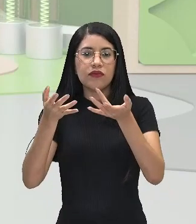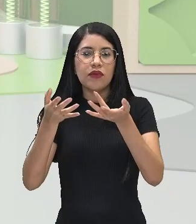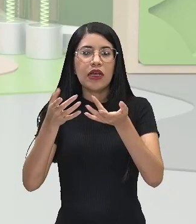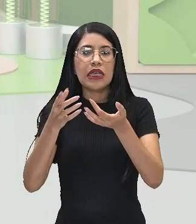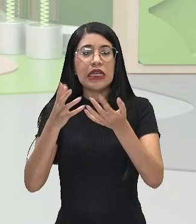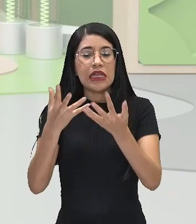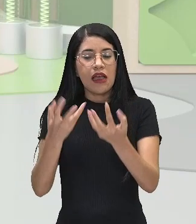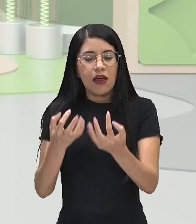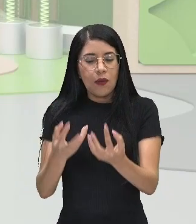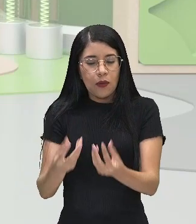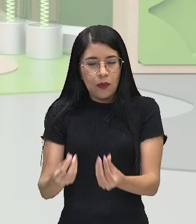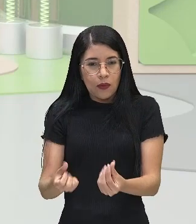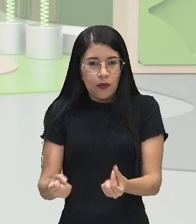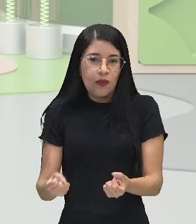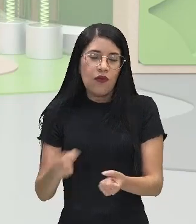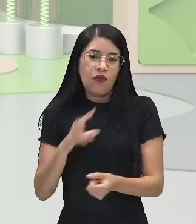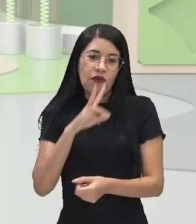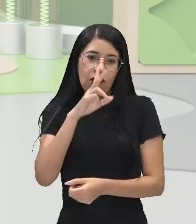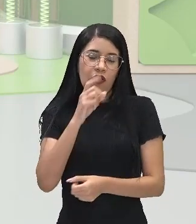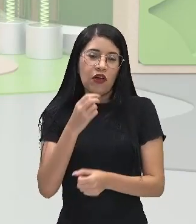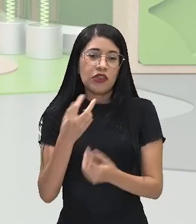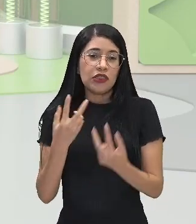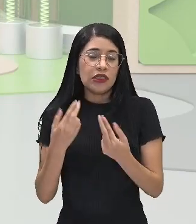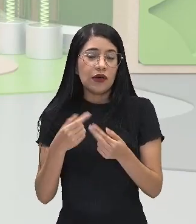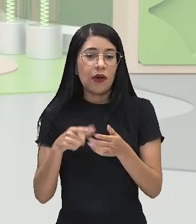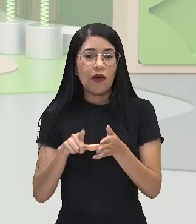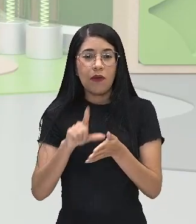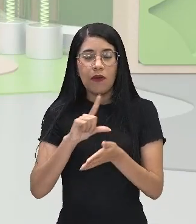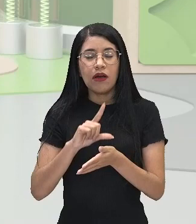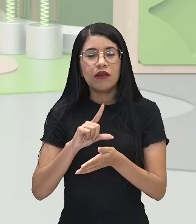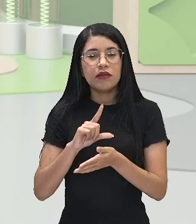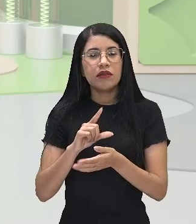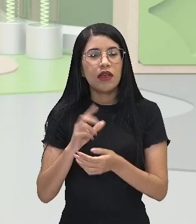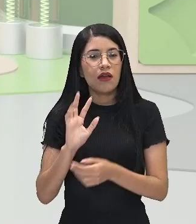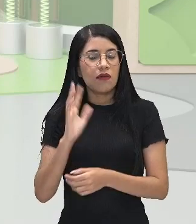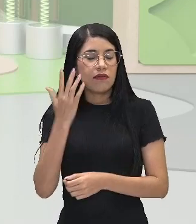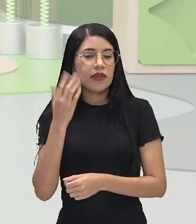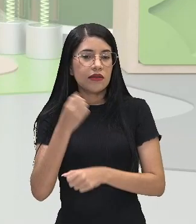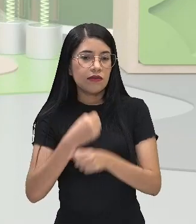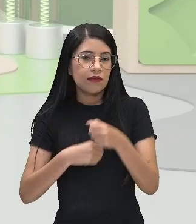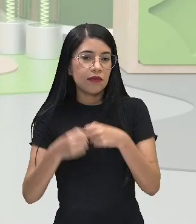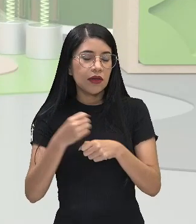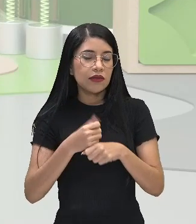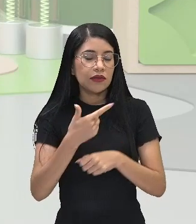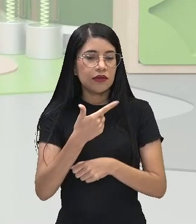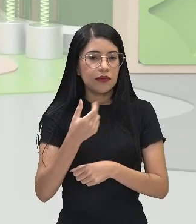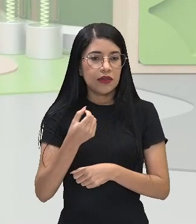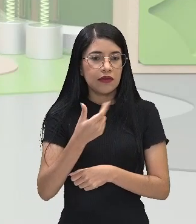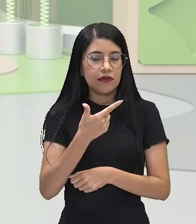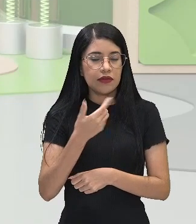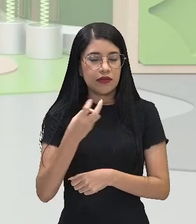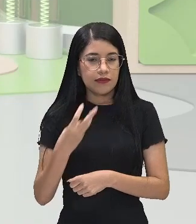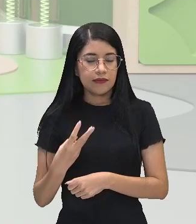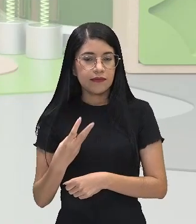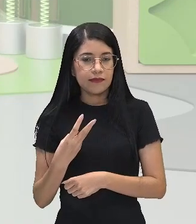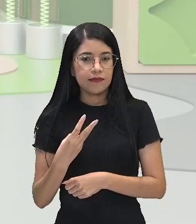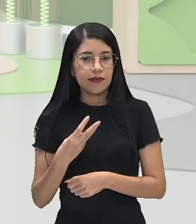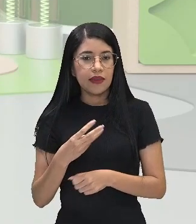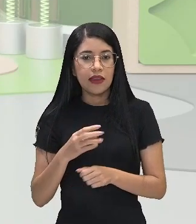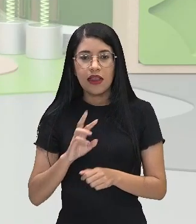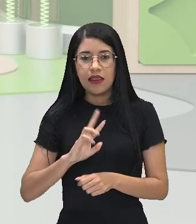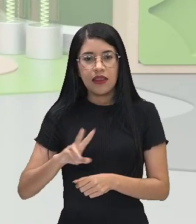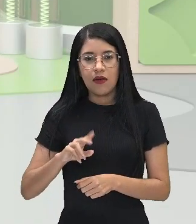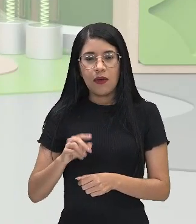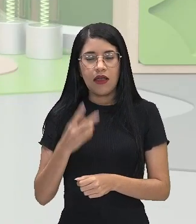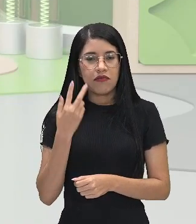e secas, como a que ocorreu em 2023, certo? Então, isso que não é